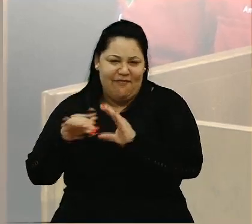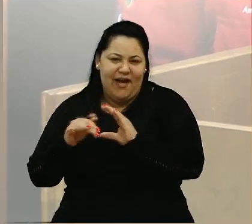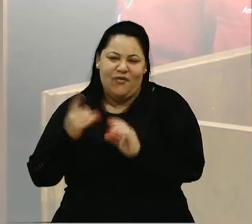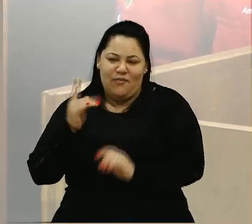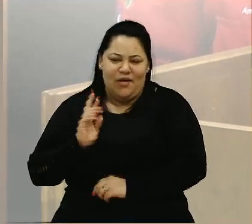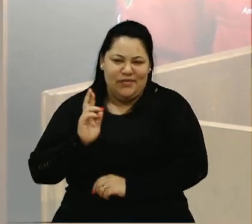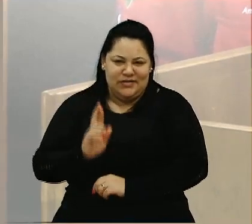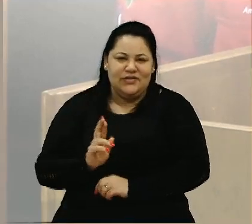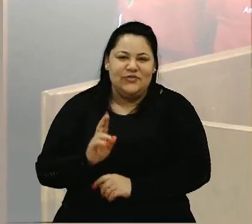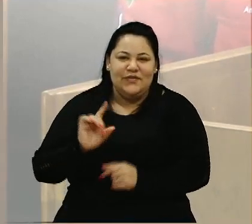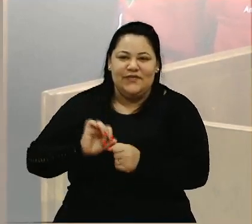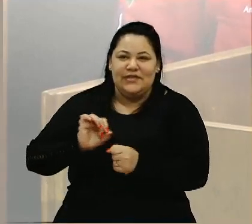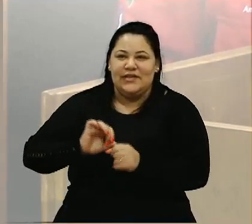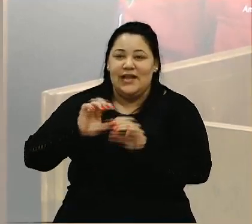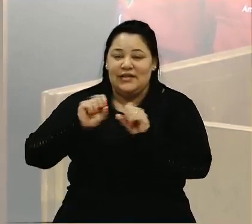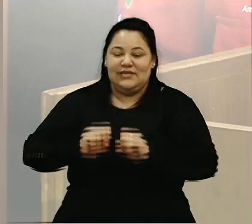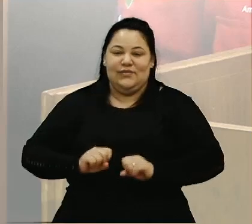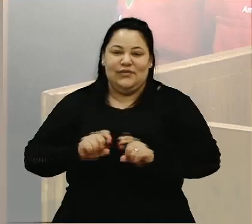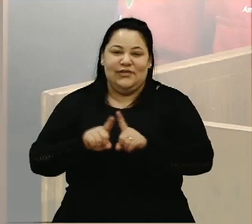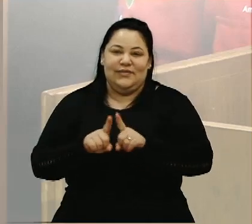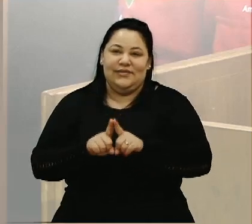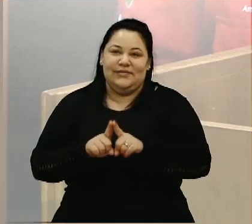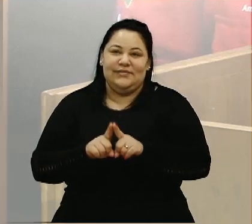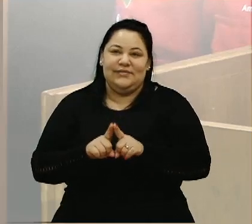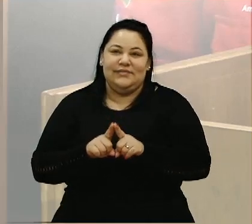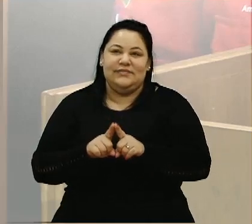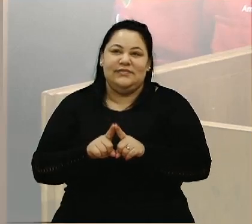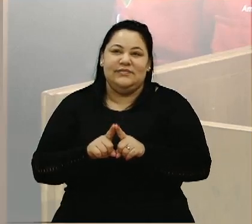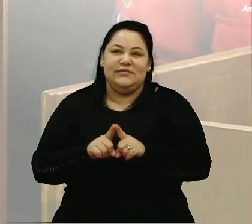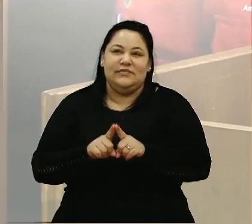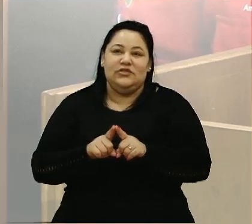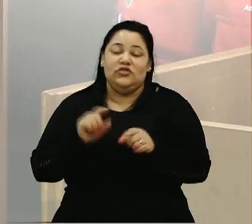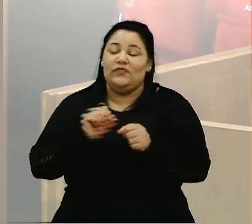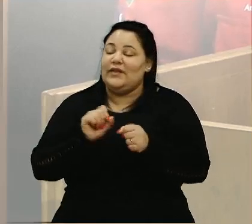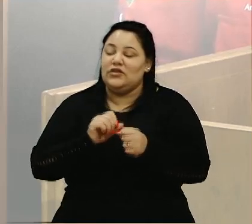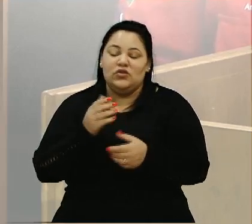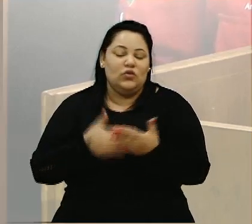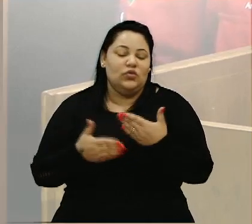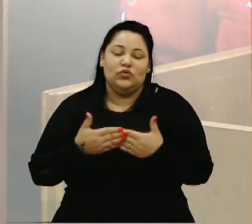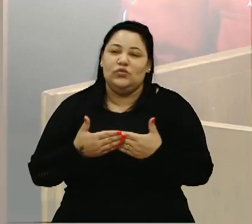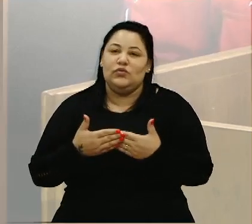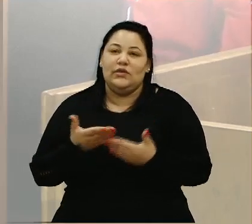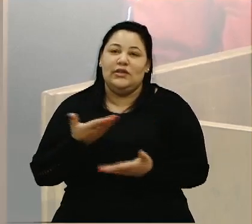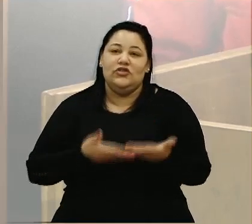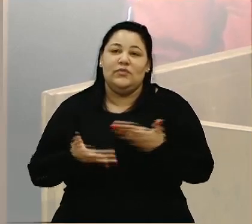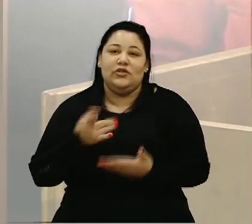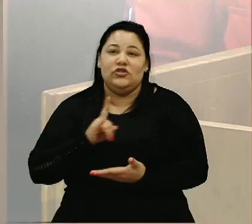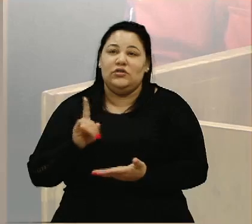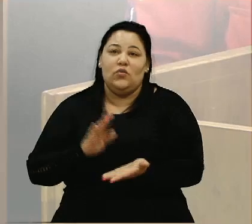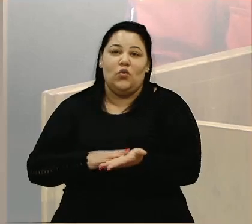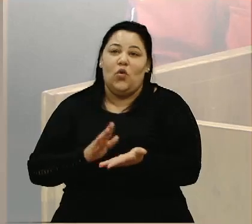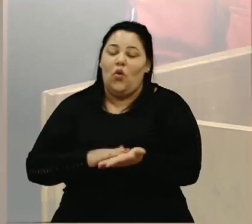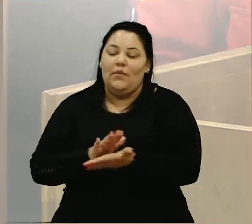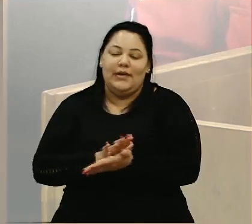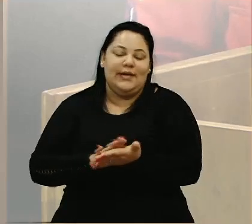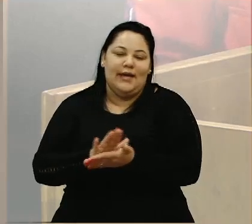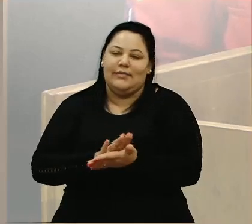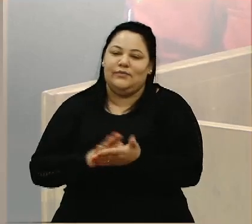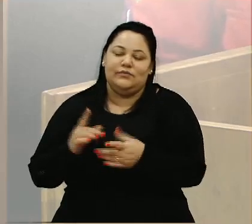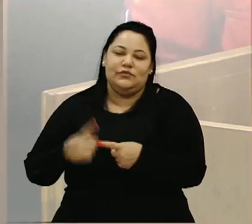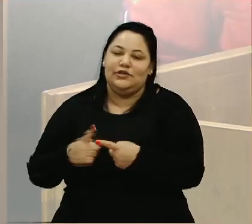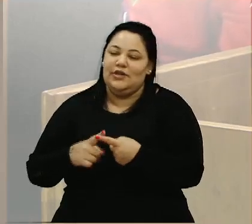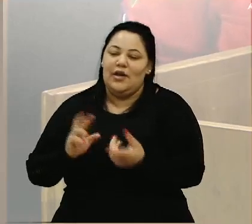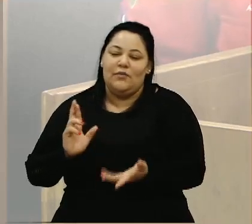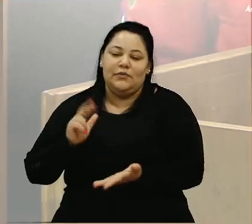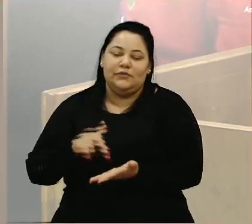para testemunhar, então, esse ato. A gente faz todo esse atendimento sem cobrar nada de ninguém, porque realmente, toda vez que a